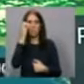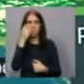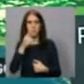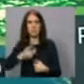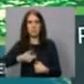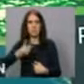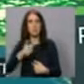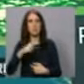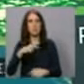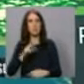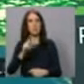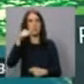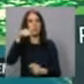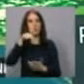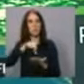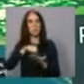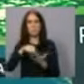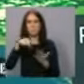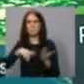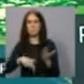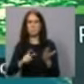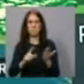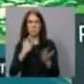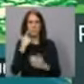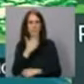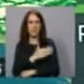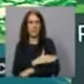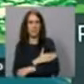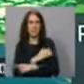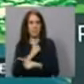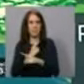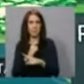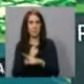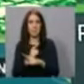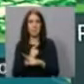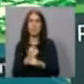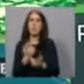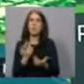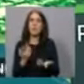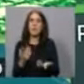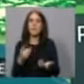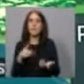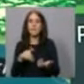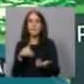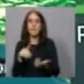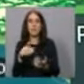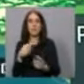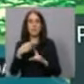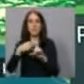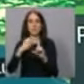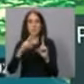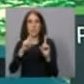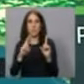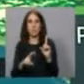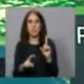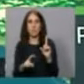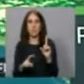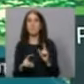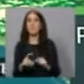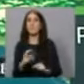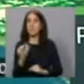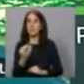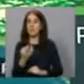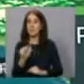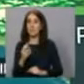especial nas regiões do norte e centro. No sul, nem tanto, será fraca na mesma. Vai haver uma descida da temperatura. Aliás, ela